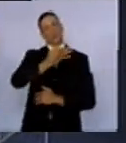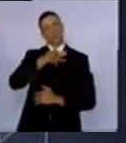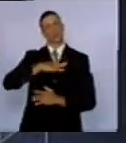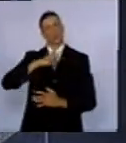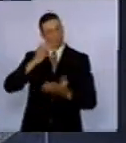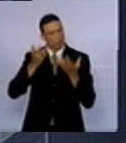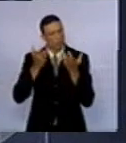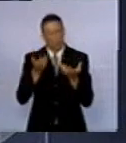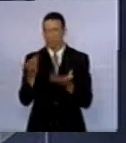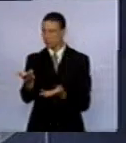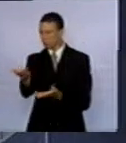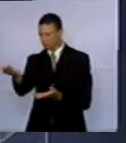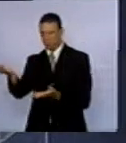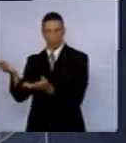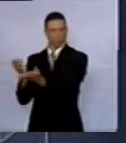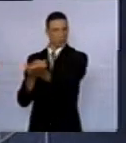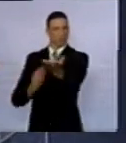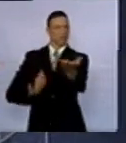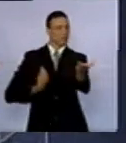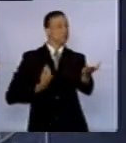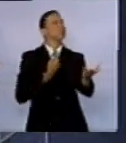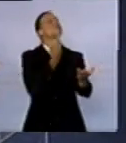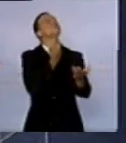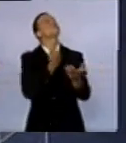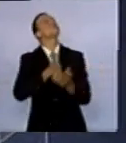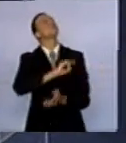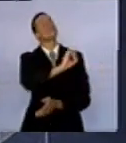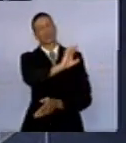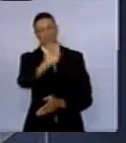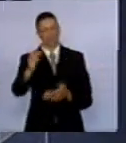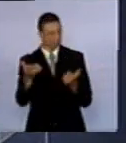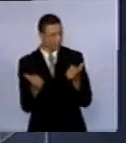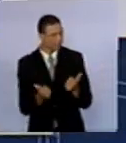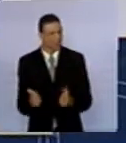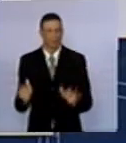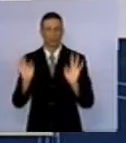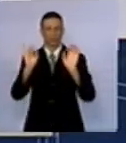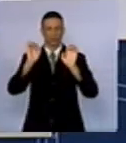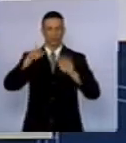que é o que todos aqui desejam. Muito obrigado.